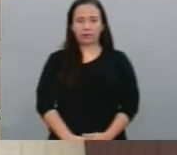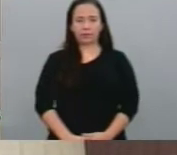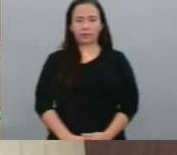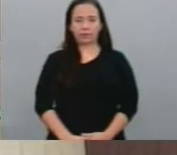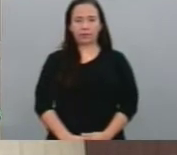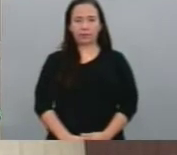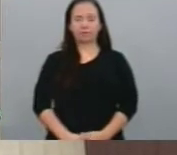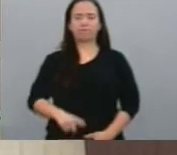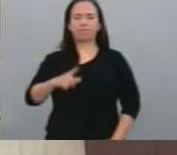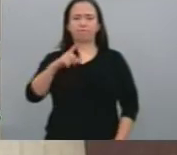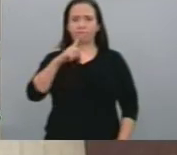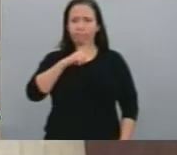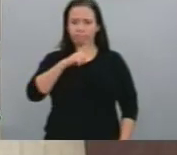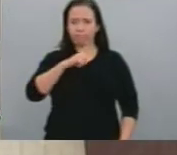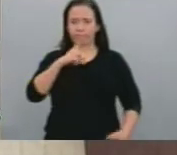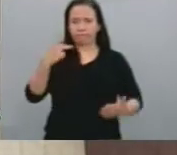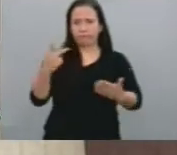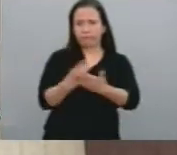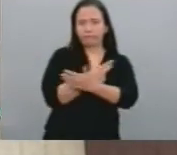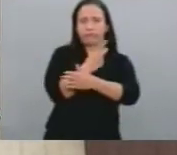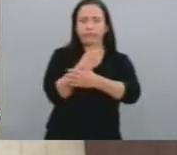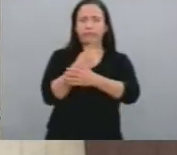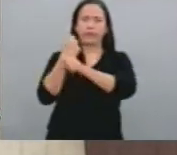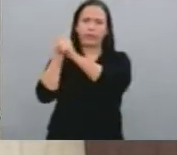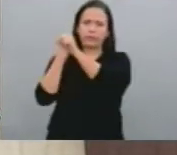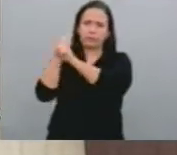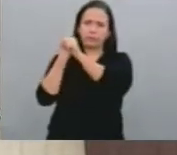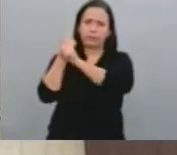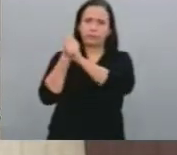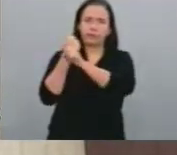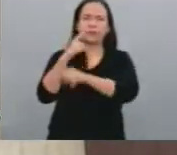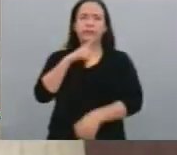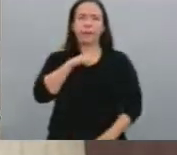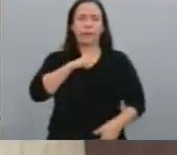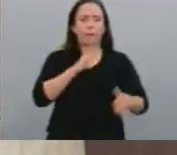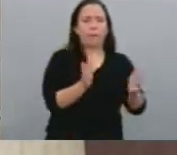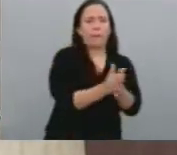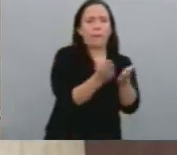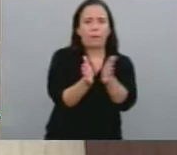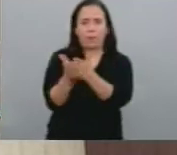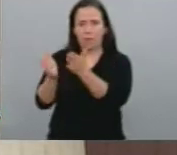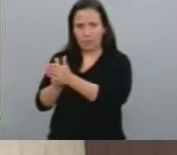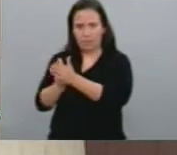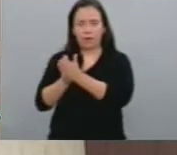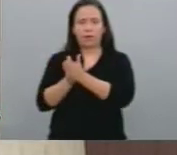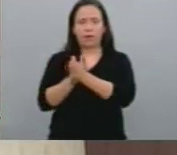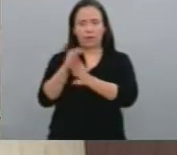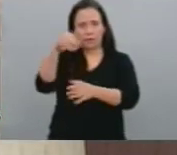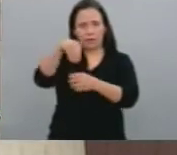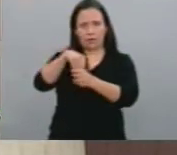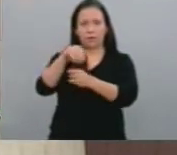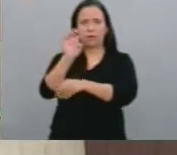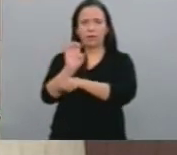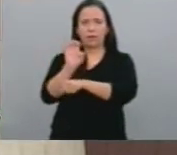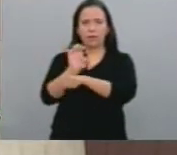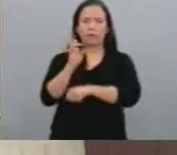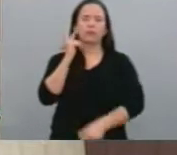há muitos anos, a pobreza do Estado do Ceará tem sido utilizada